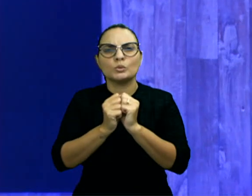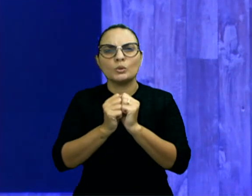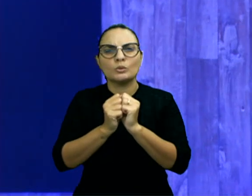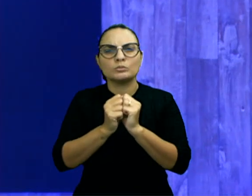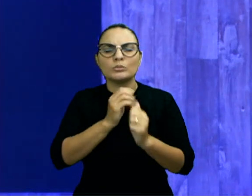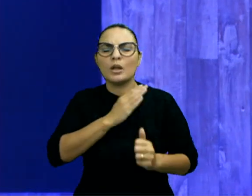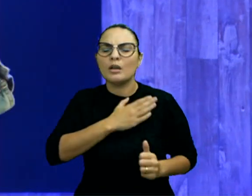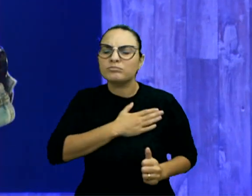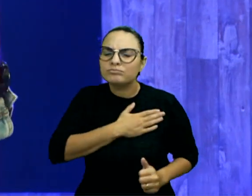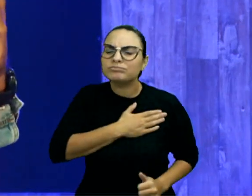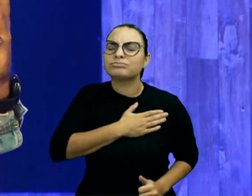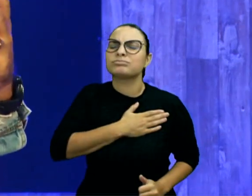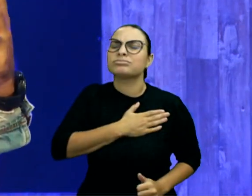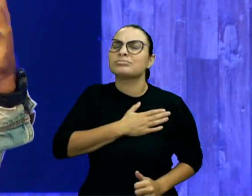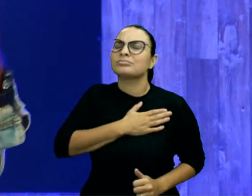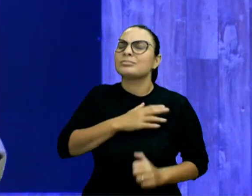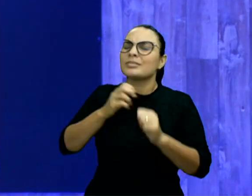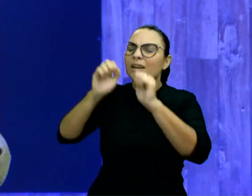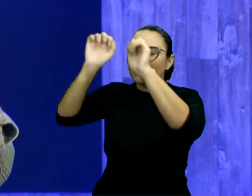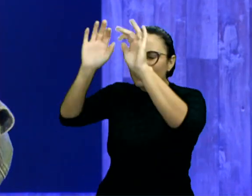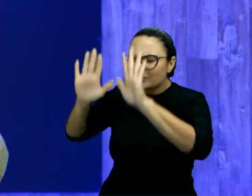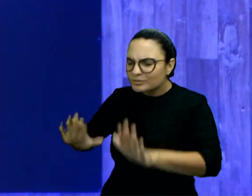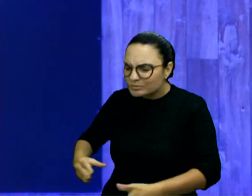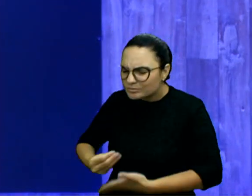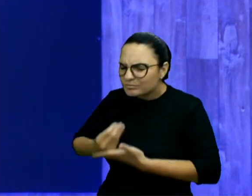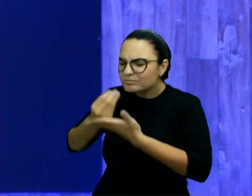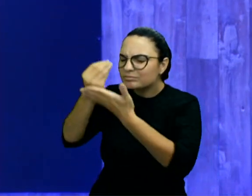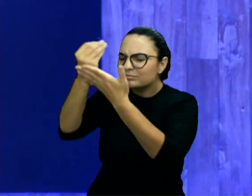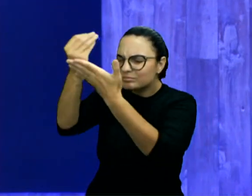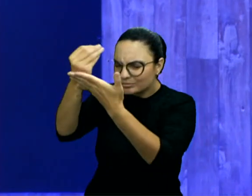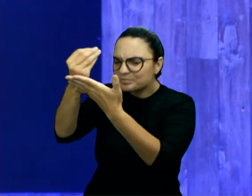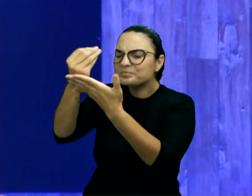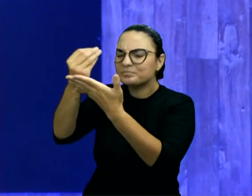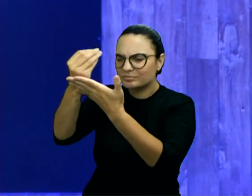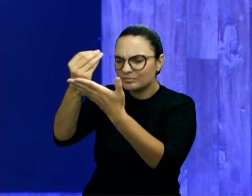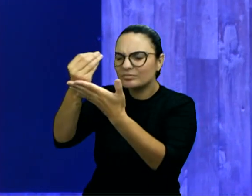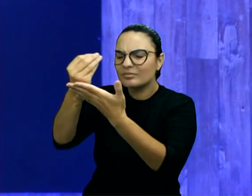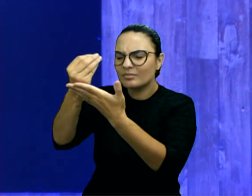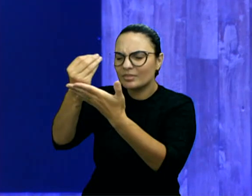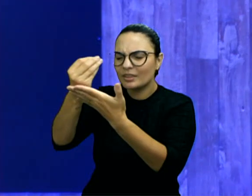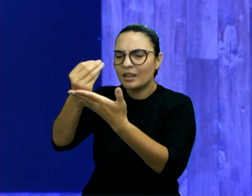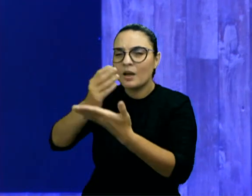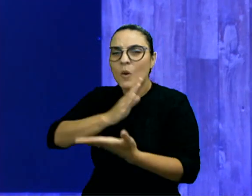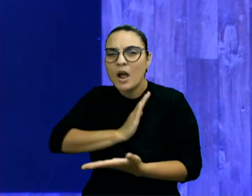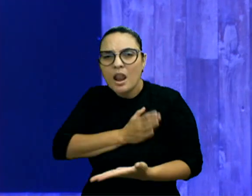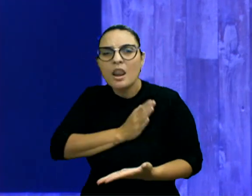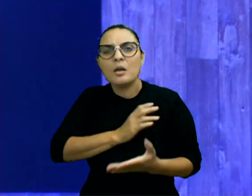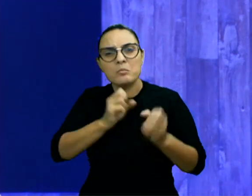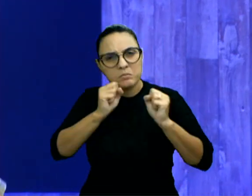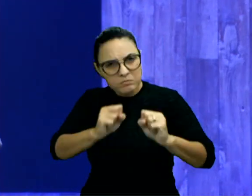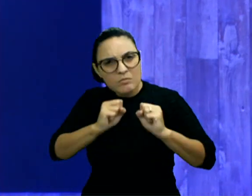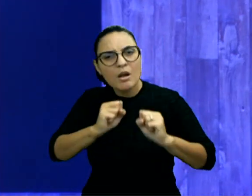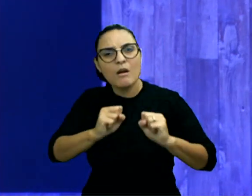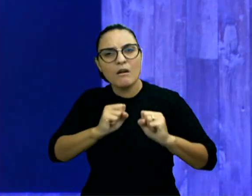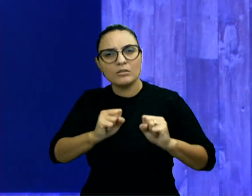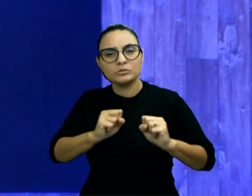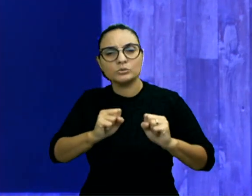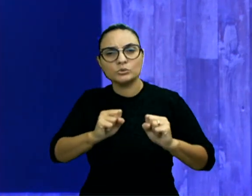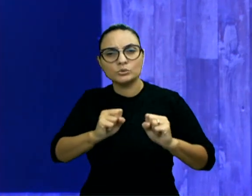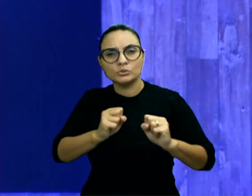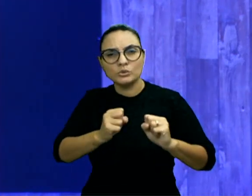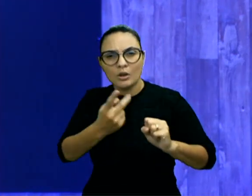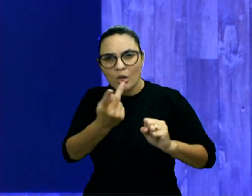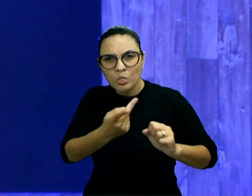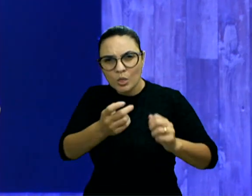sua vida, apresentasse o seu pedido, o seu clamor, aquilo que está no seu coração, em nome de Jesus, e que juntos,